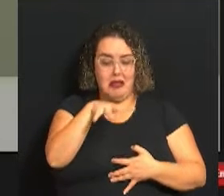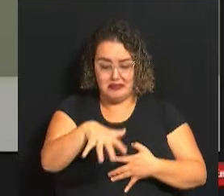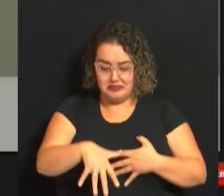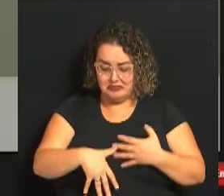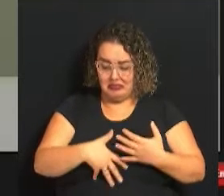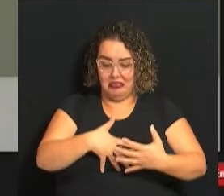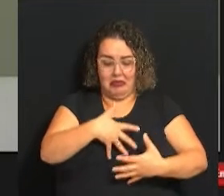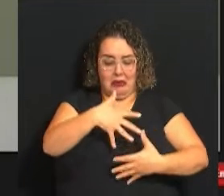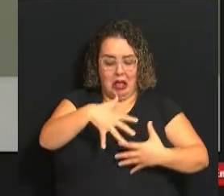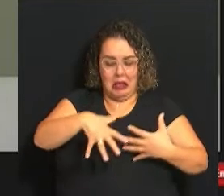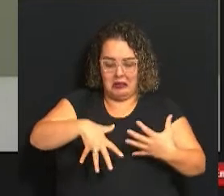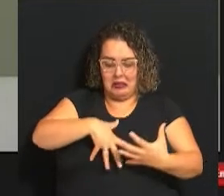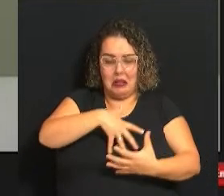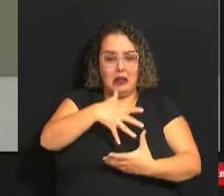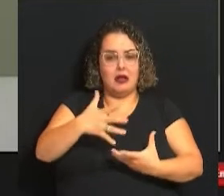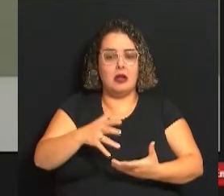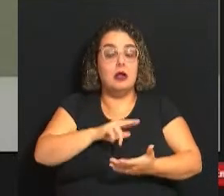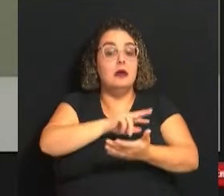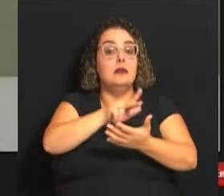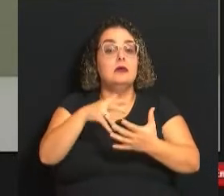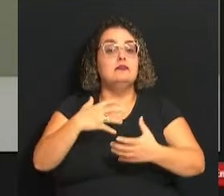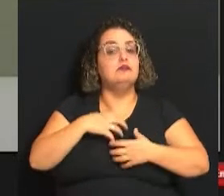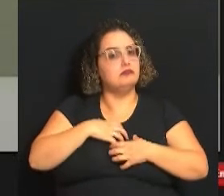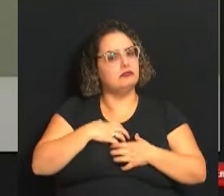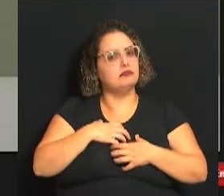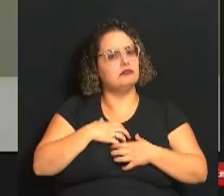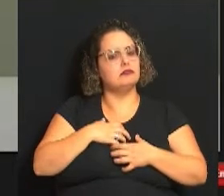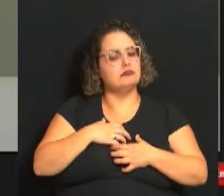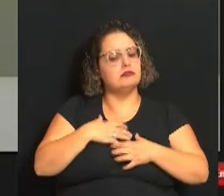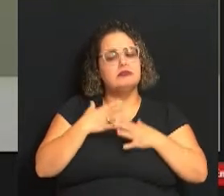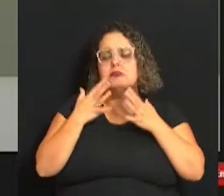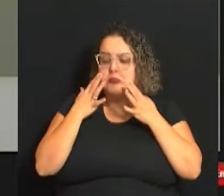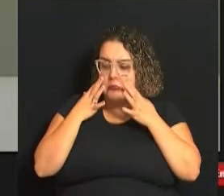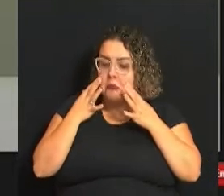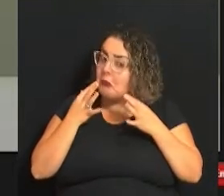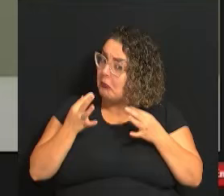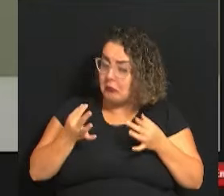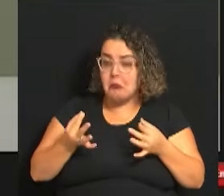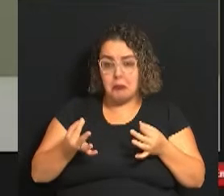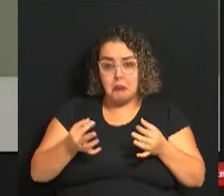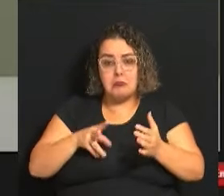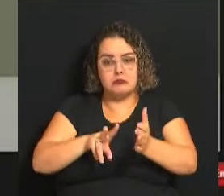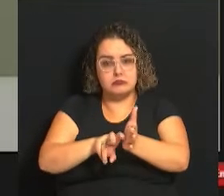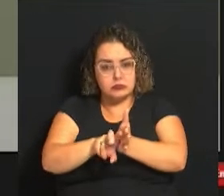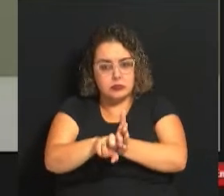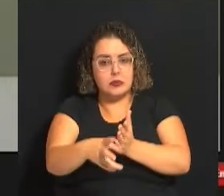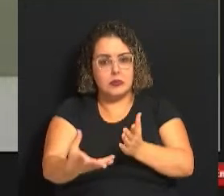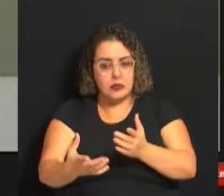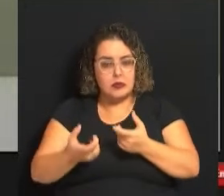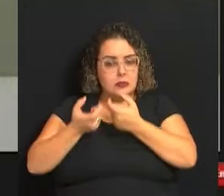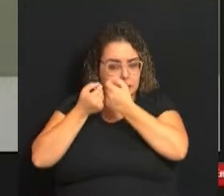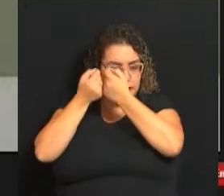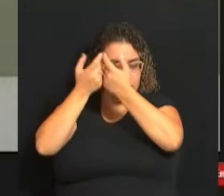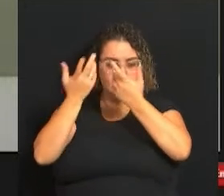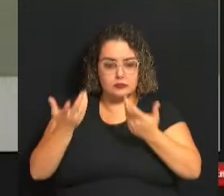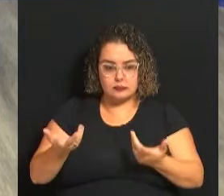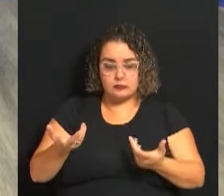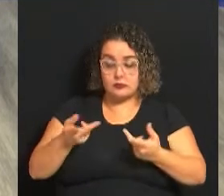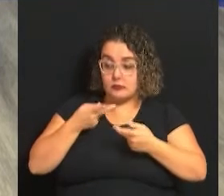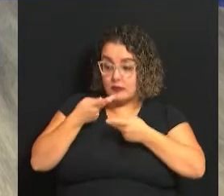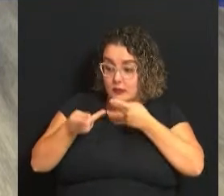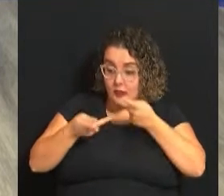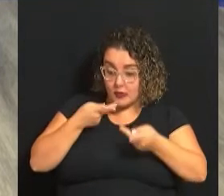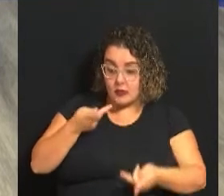série de sintomas que chamam atenção para o diagnóstico dessa doença. Doutor, então pegando o gancho na sua